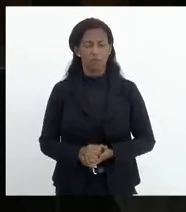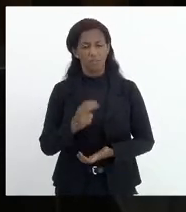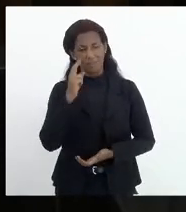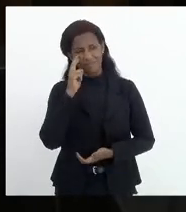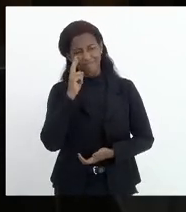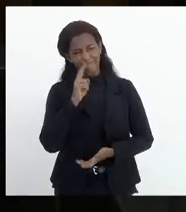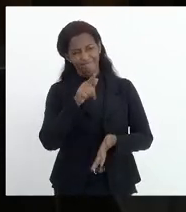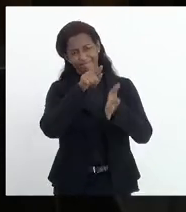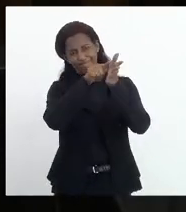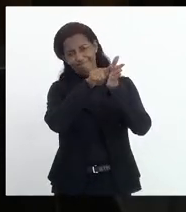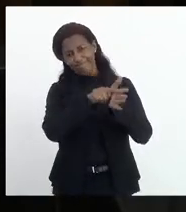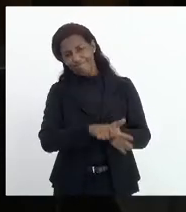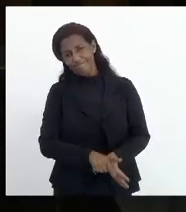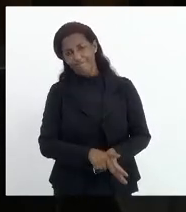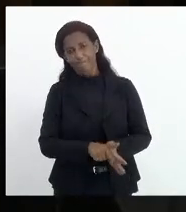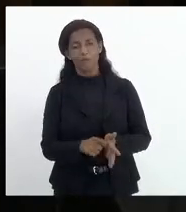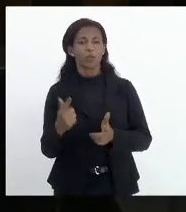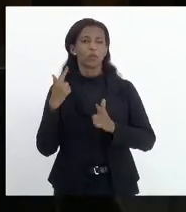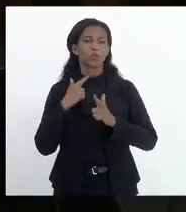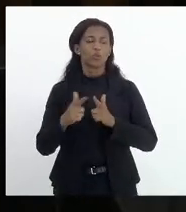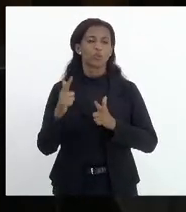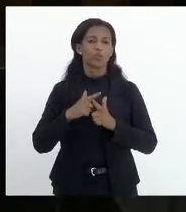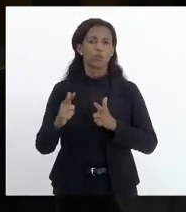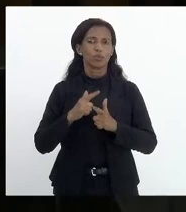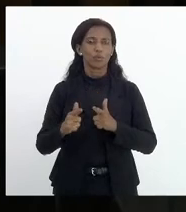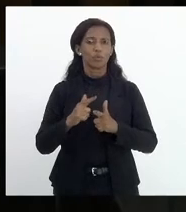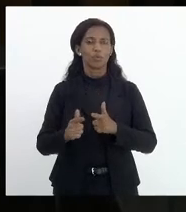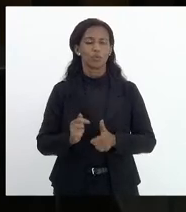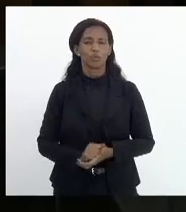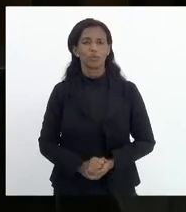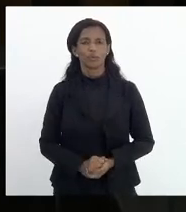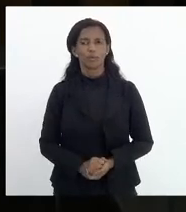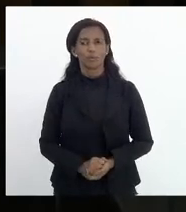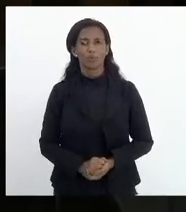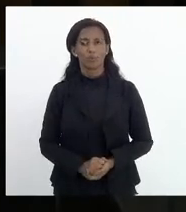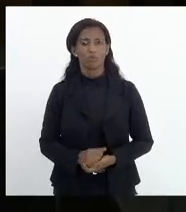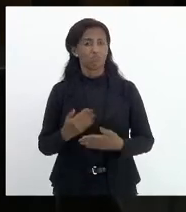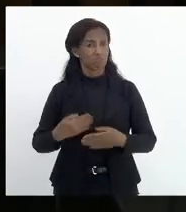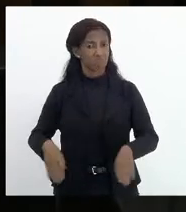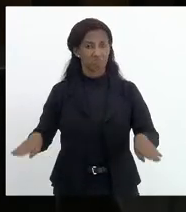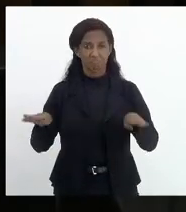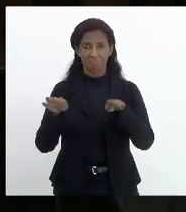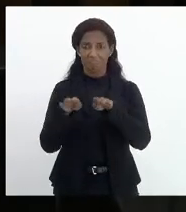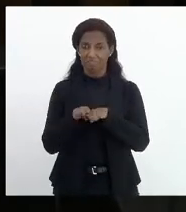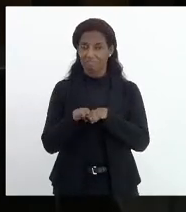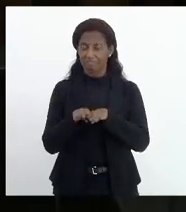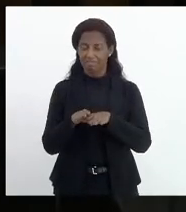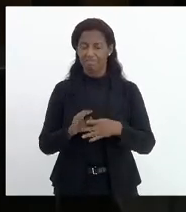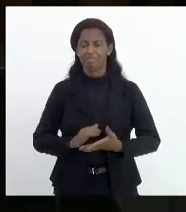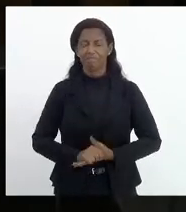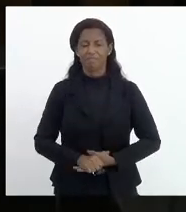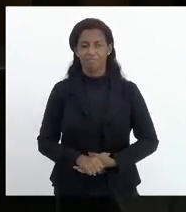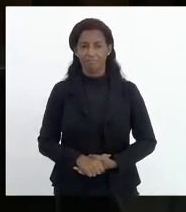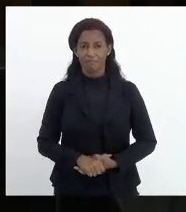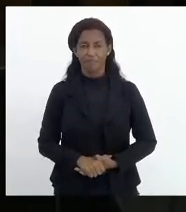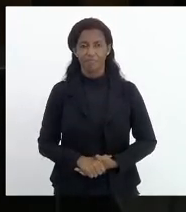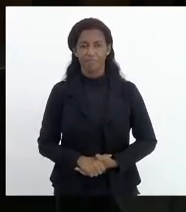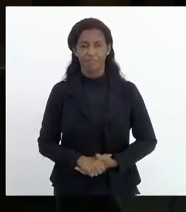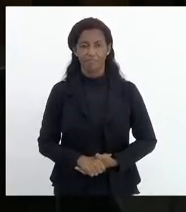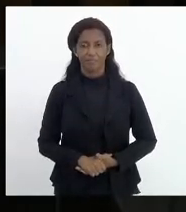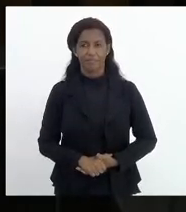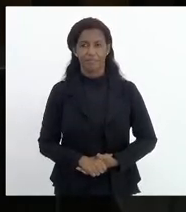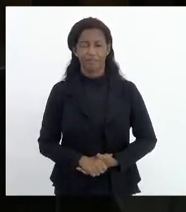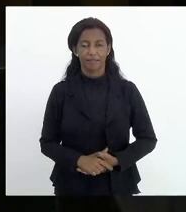verifico que os riscos eu sou iminente os riscos são eminentes